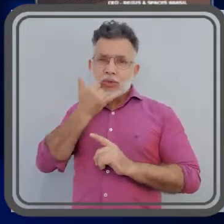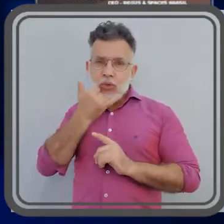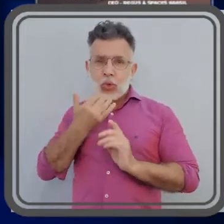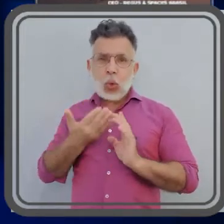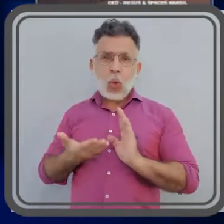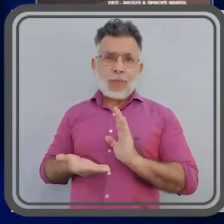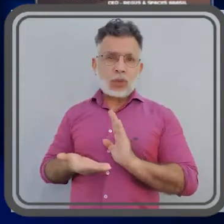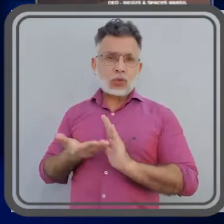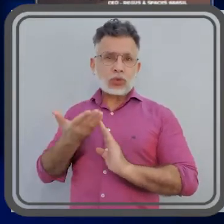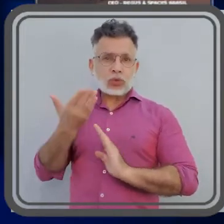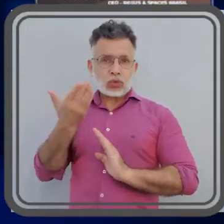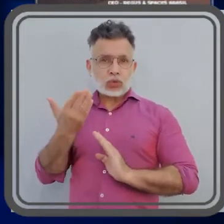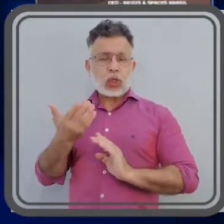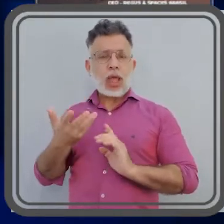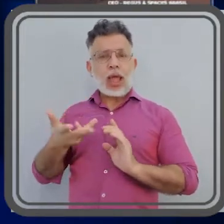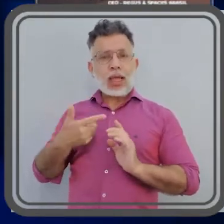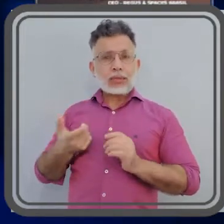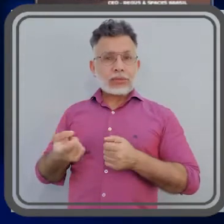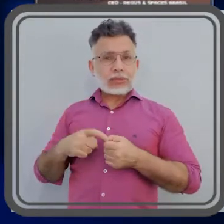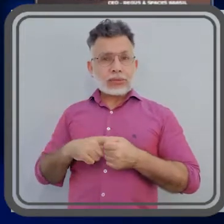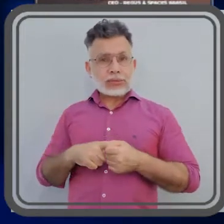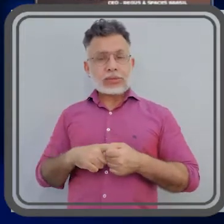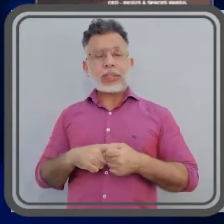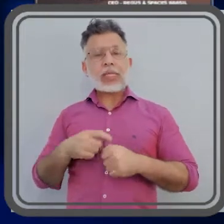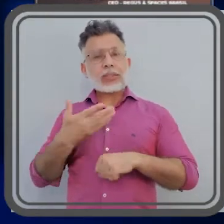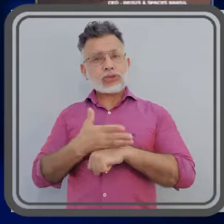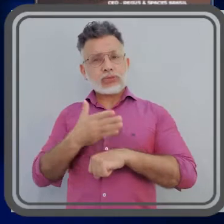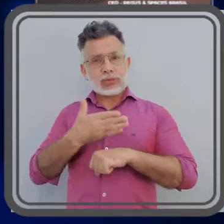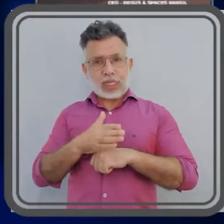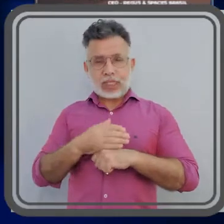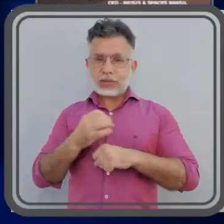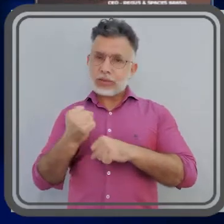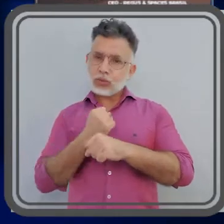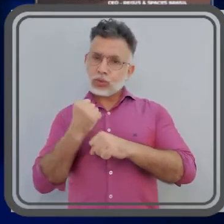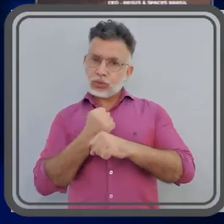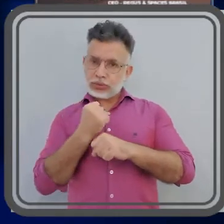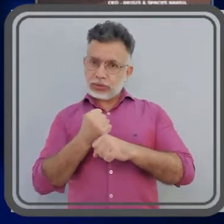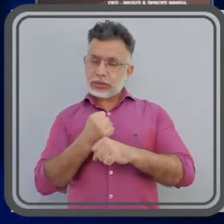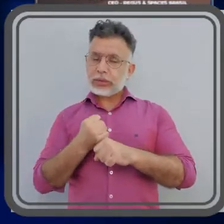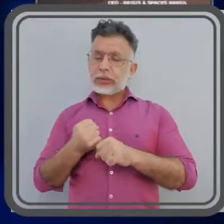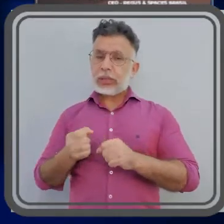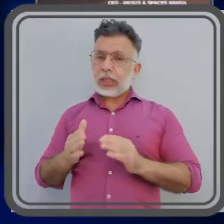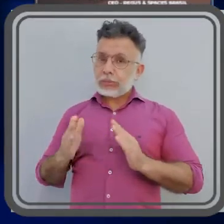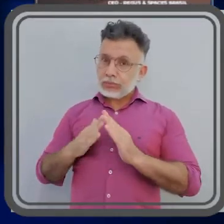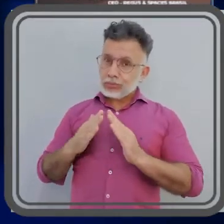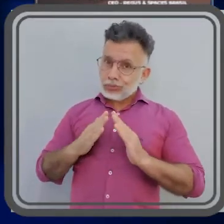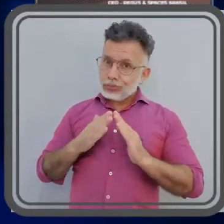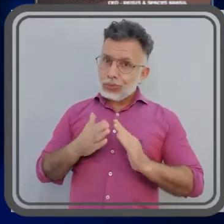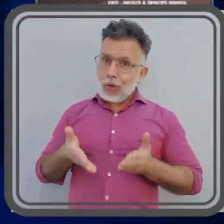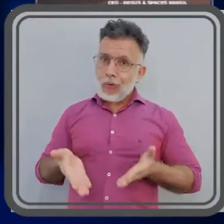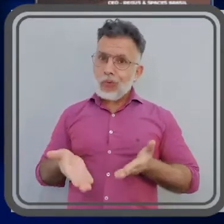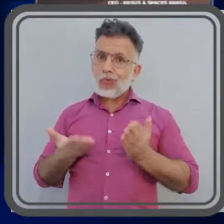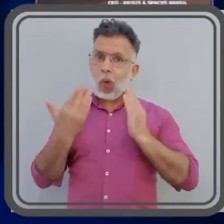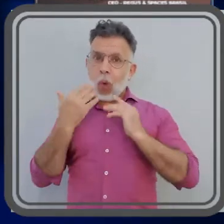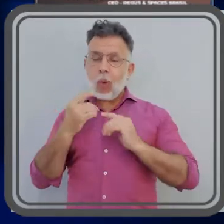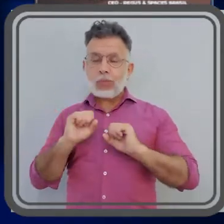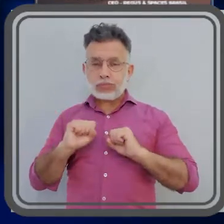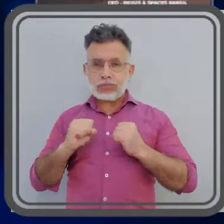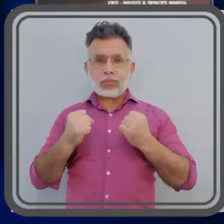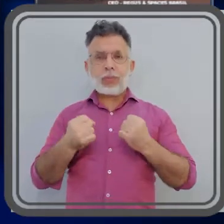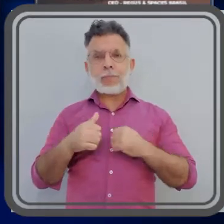começou a ser retomado, a atividade da construção civil residencial se